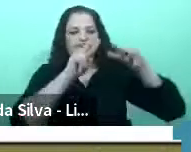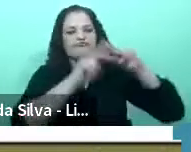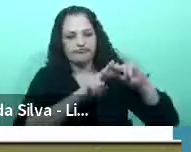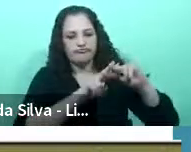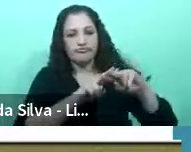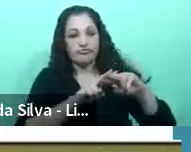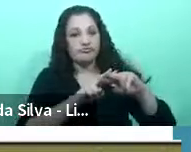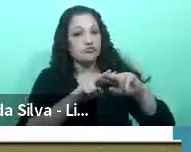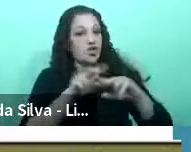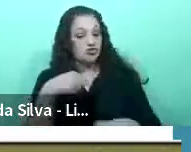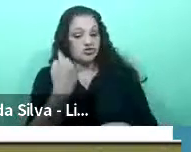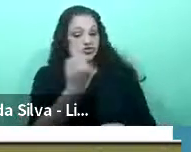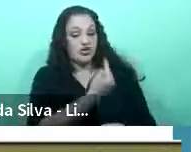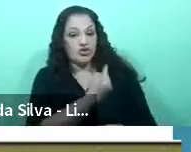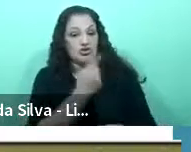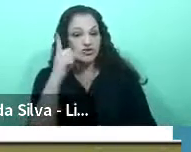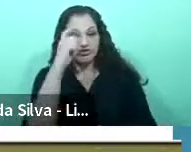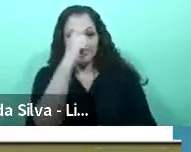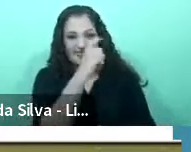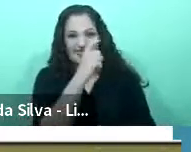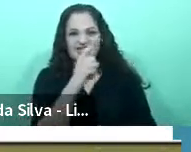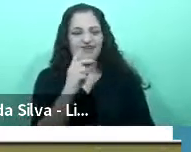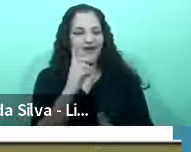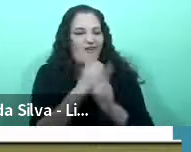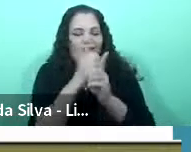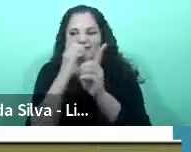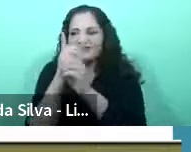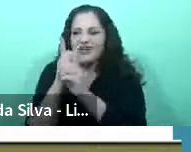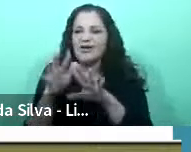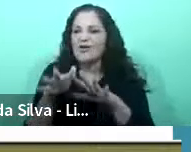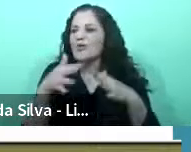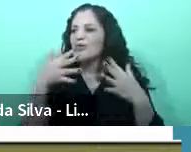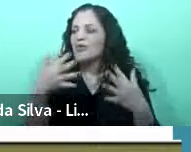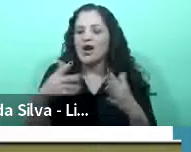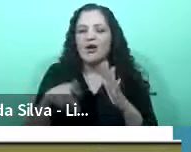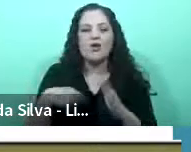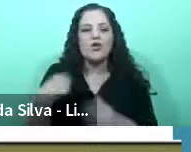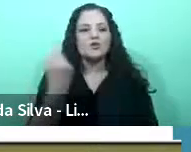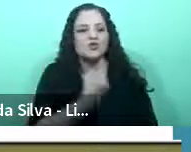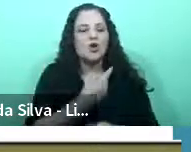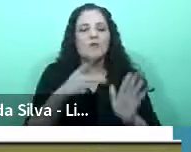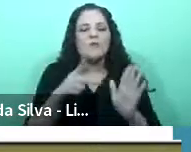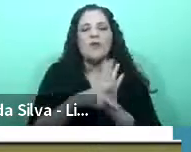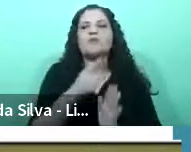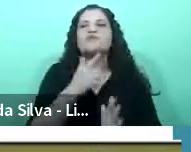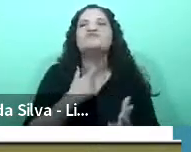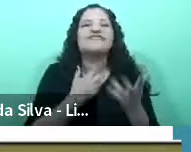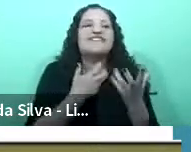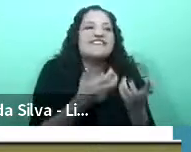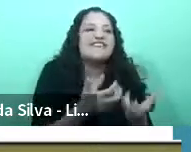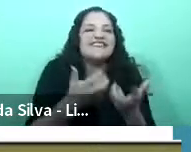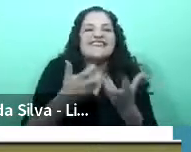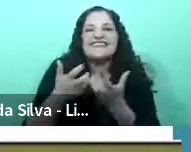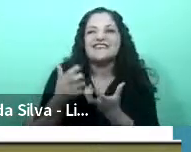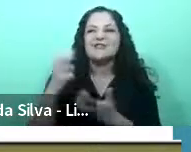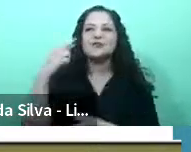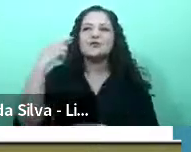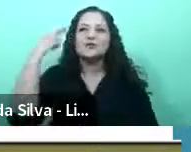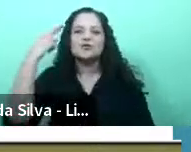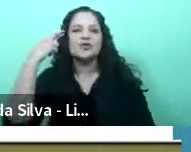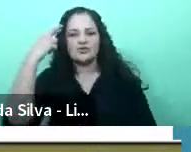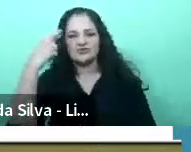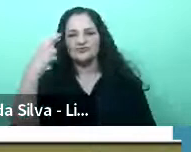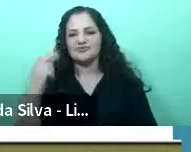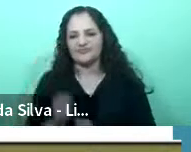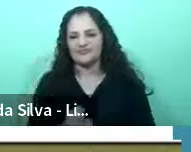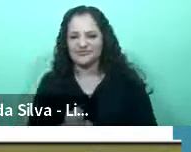subjetividades, que é muito difícil a gente localizar quais são os nossos próprios desejos, e não desejos que nos